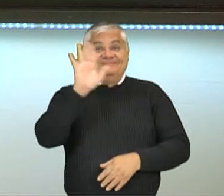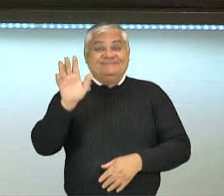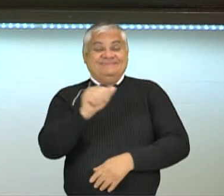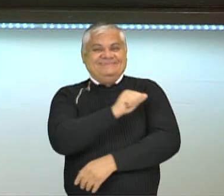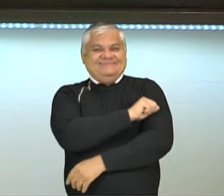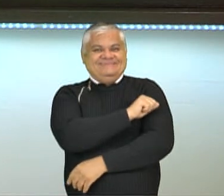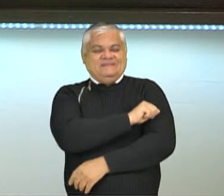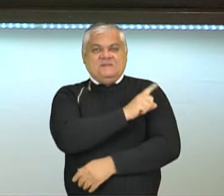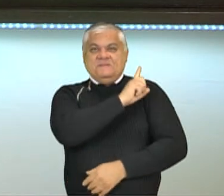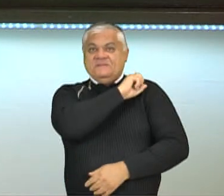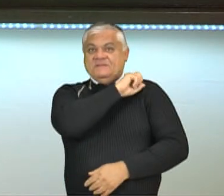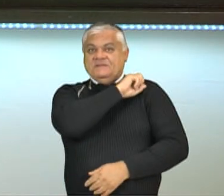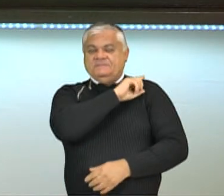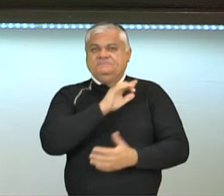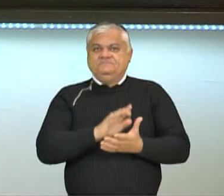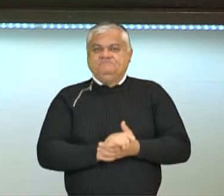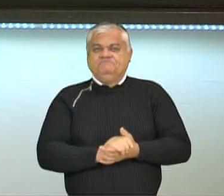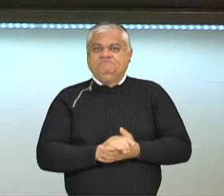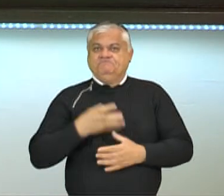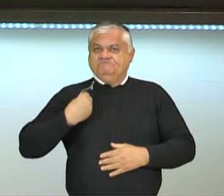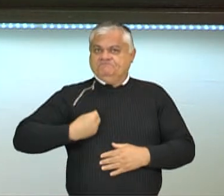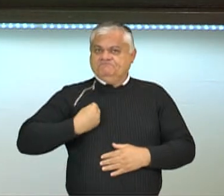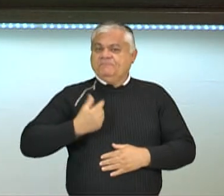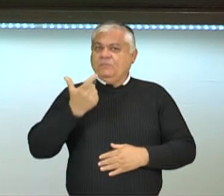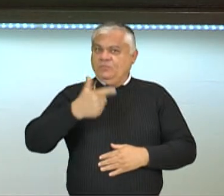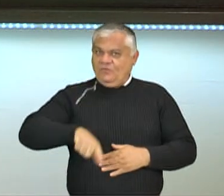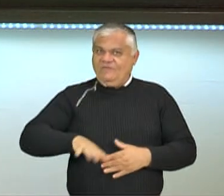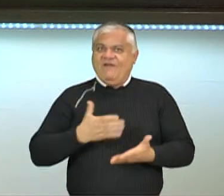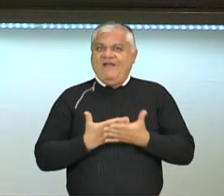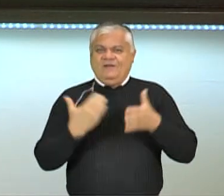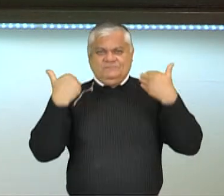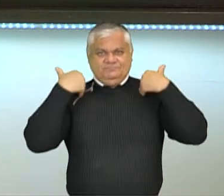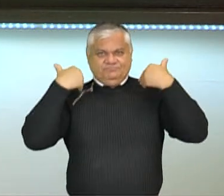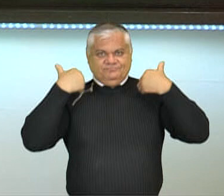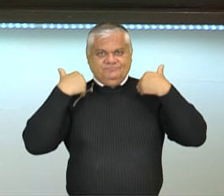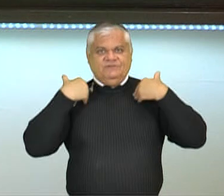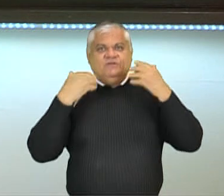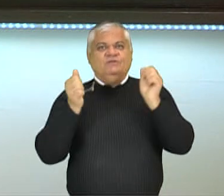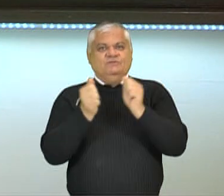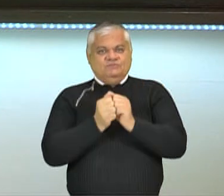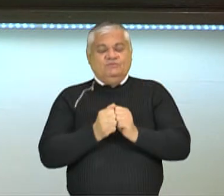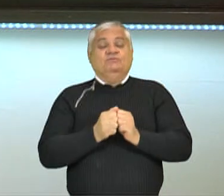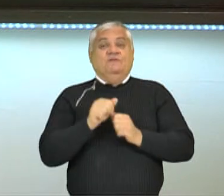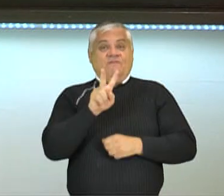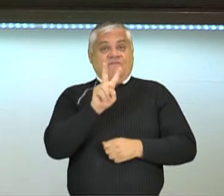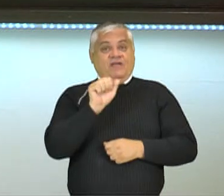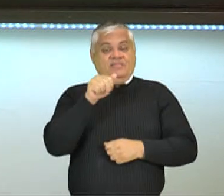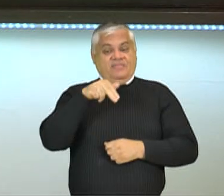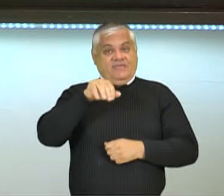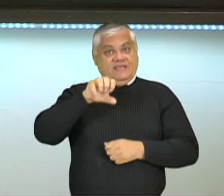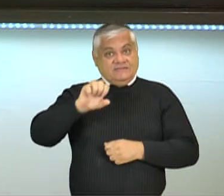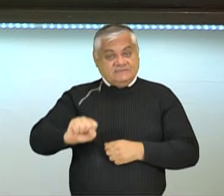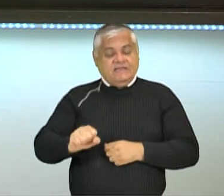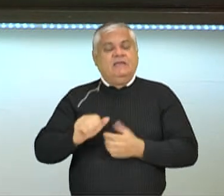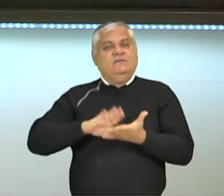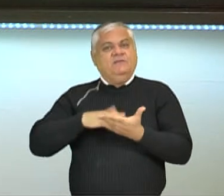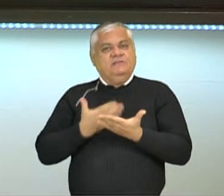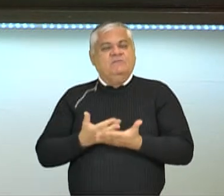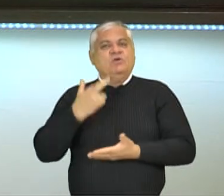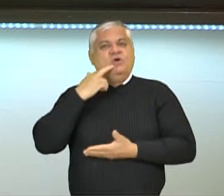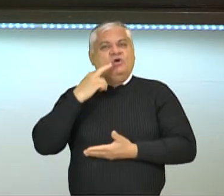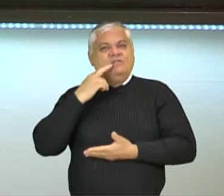Olá, estudantes da primeira série. Estamos aqui para mais uma aula de Educação Física comigo, professora Vanessa, e com o nosso